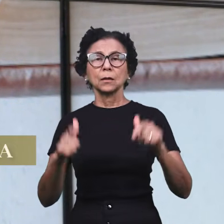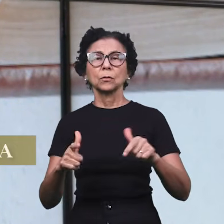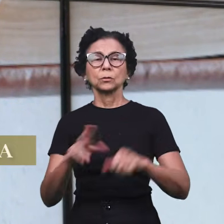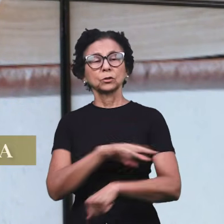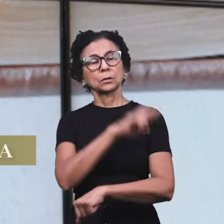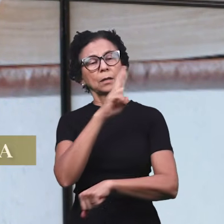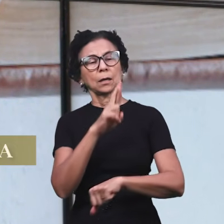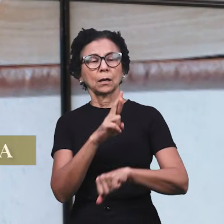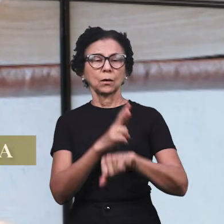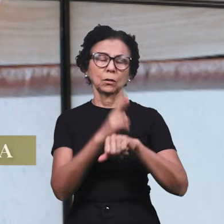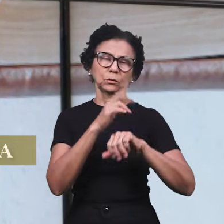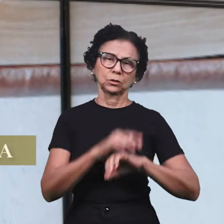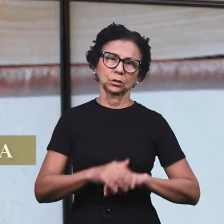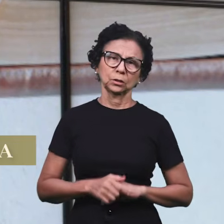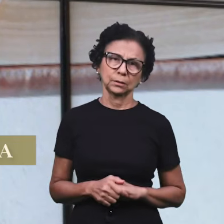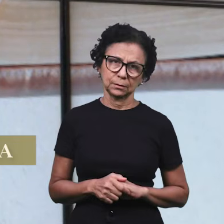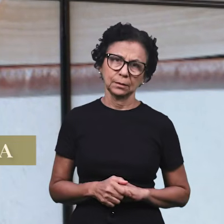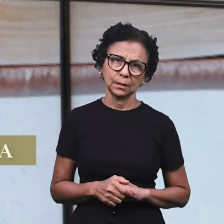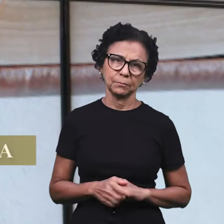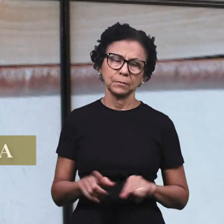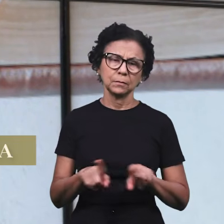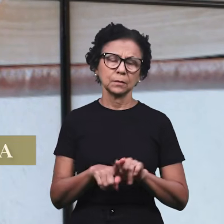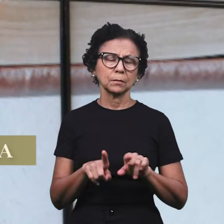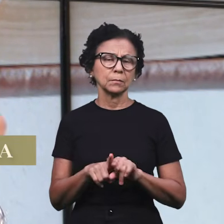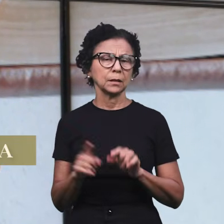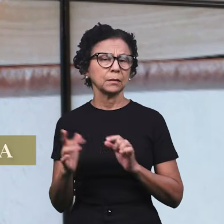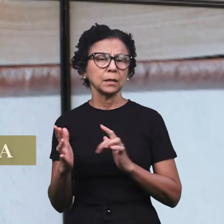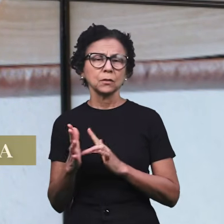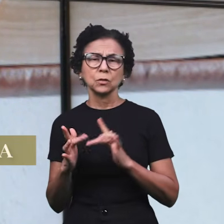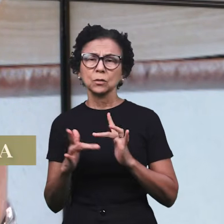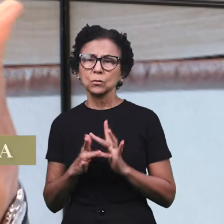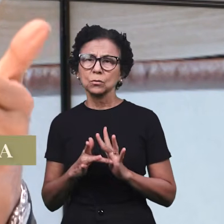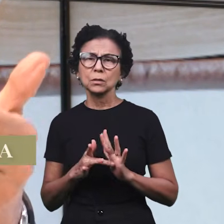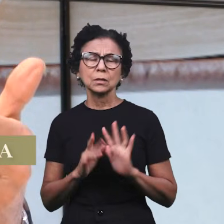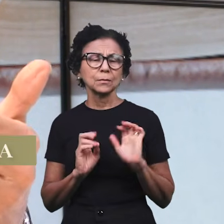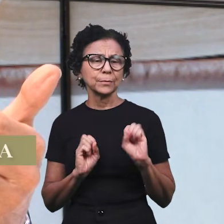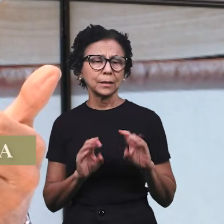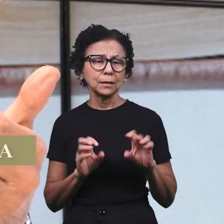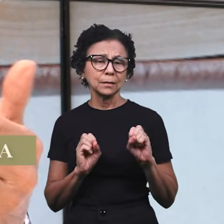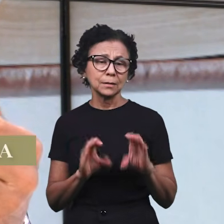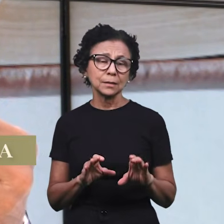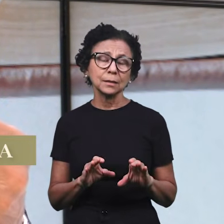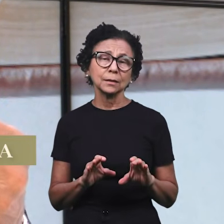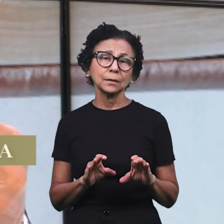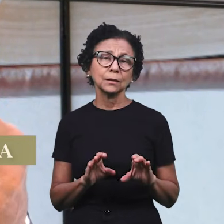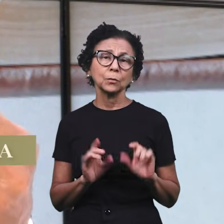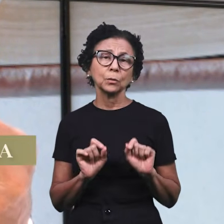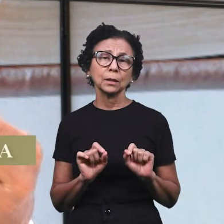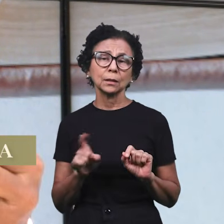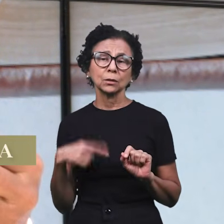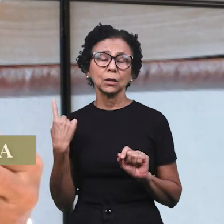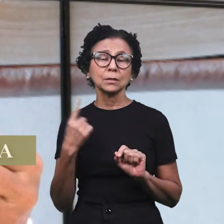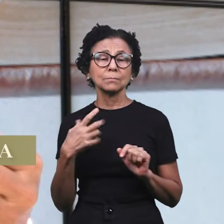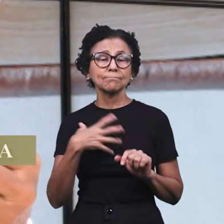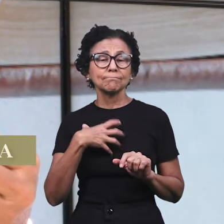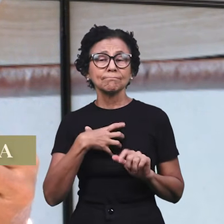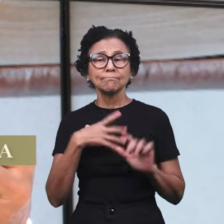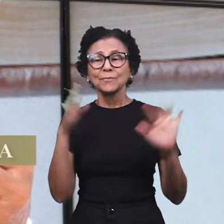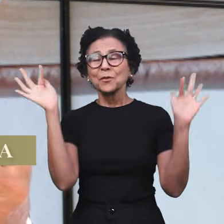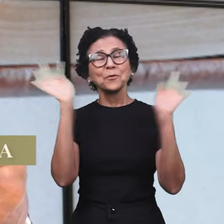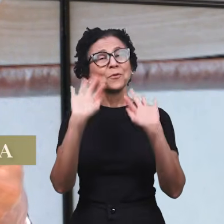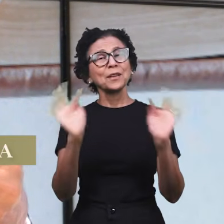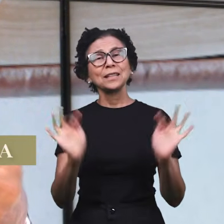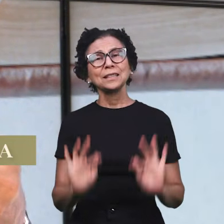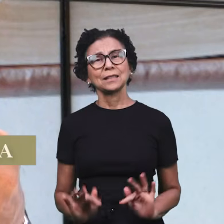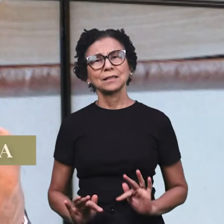felicidade. Todo homem quer ser feliz, quer ser amado e quer amar. Então, ele diz assim, bem-aventurado, aquele